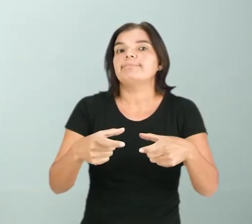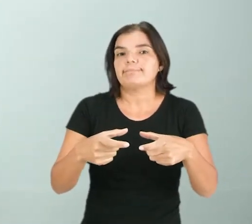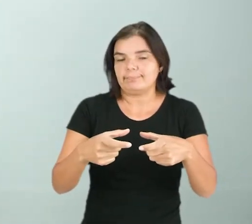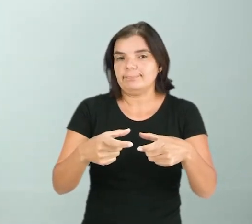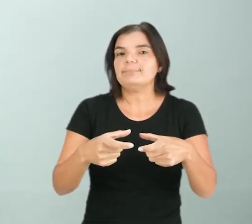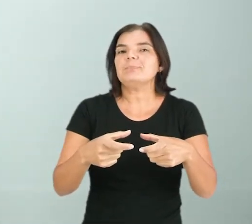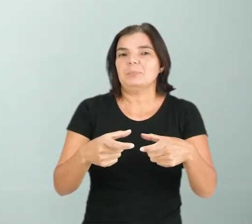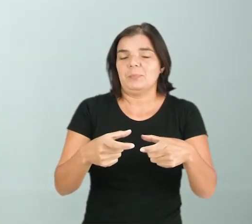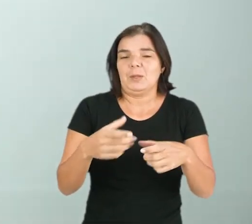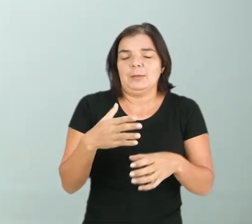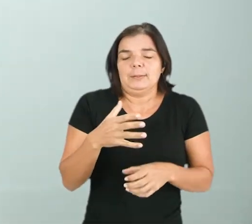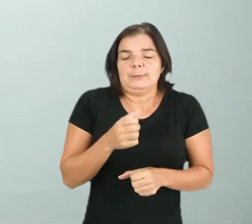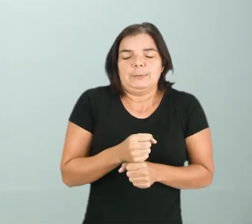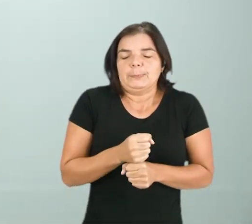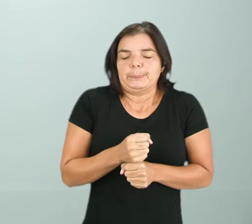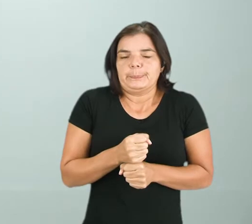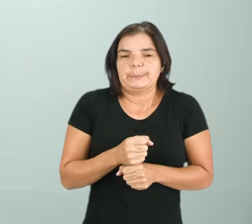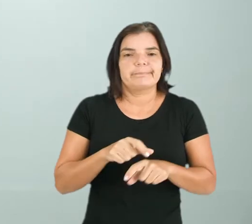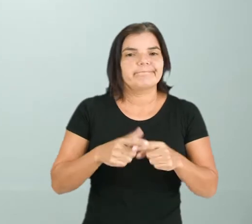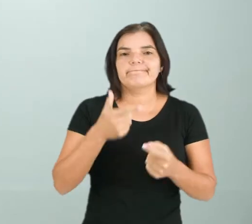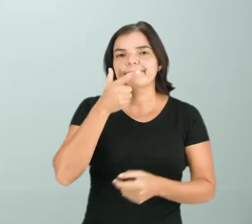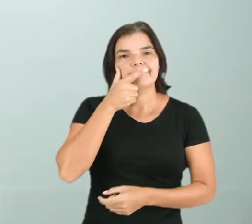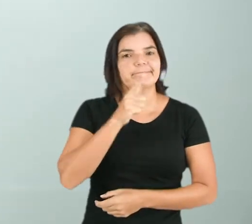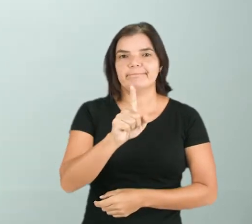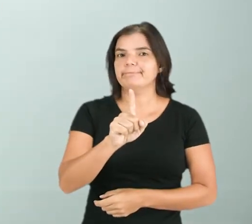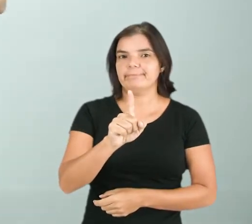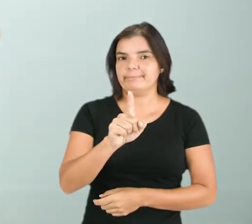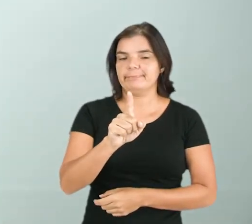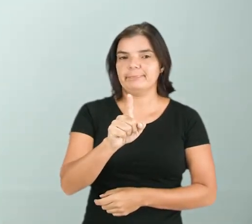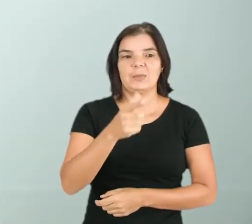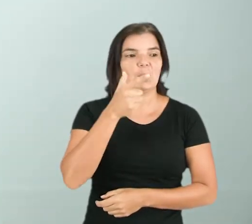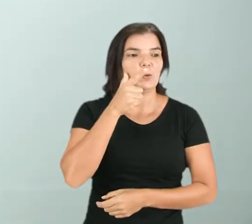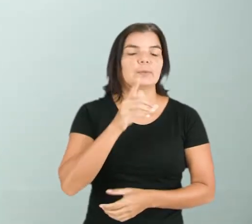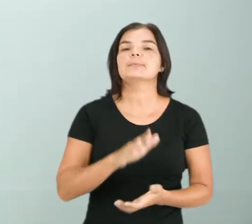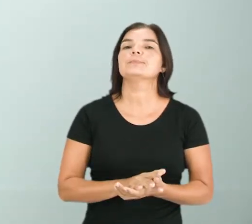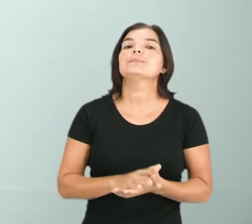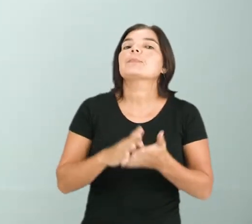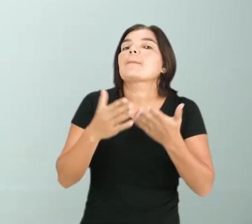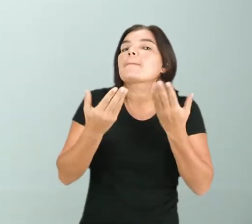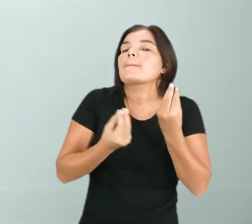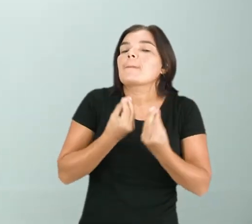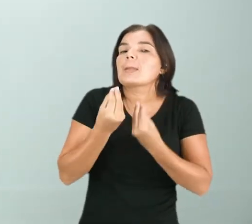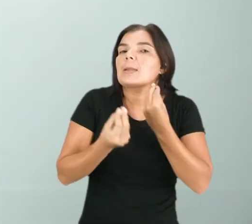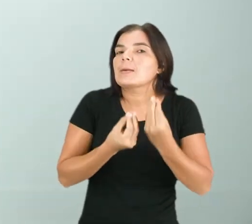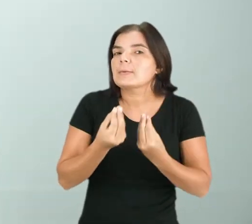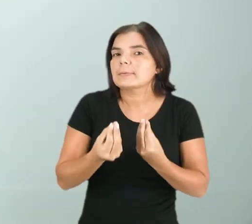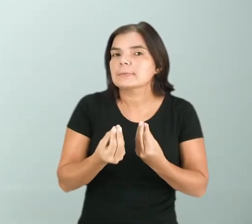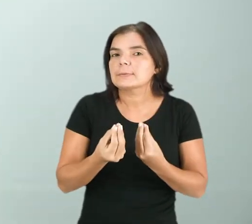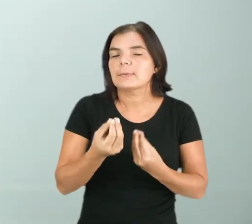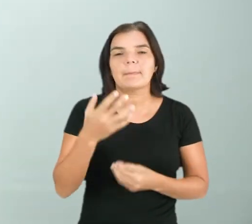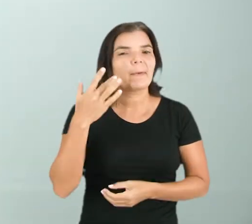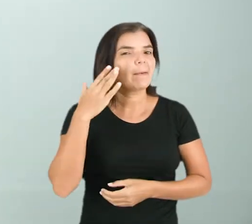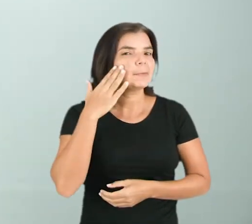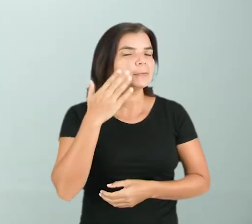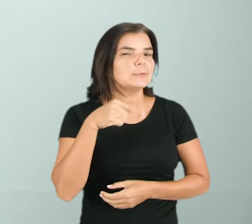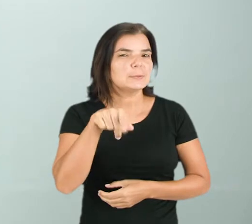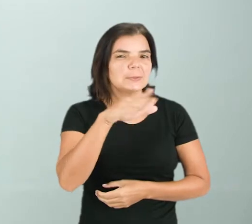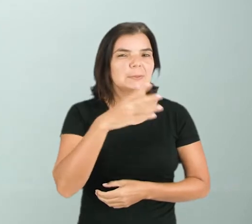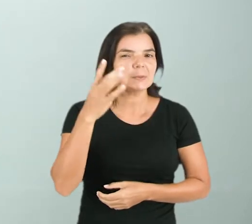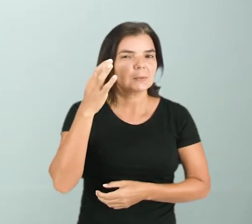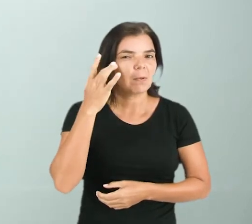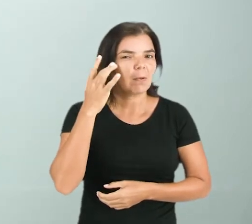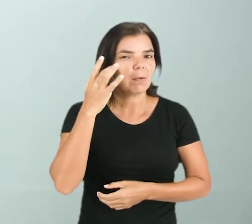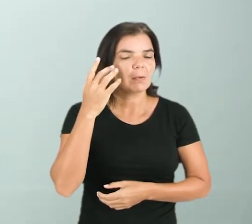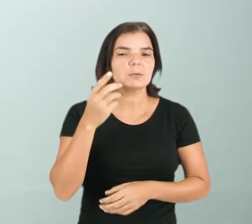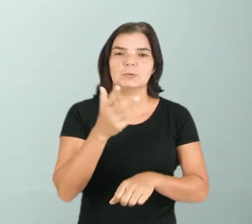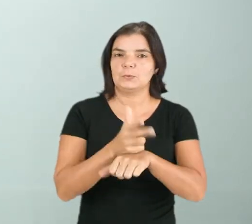quê? Muito apertada, ou então não vai entrar. E o que mais vocês acharam do